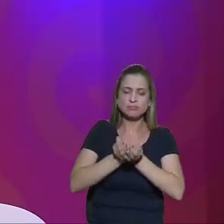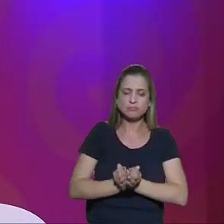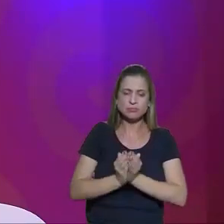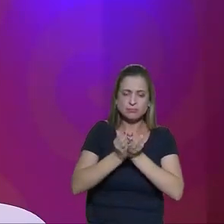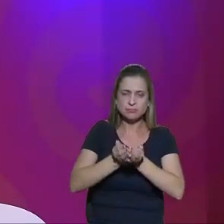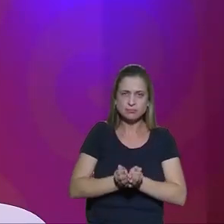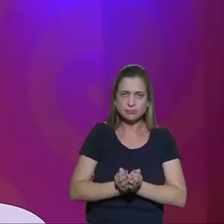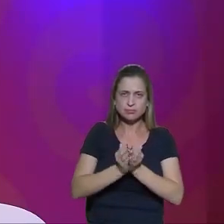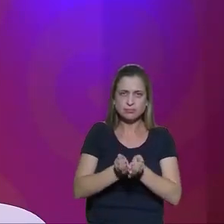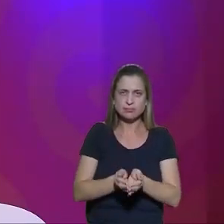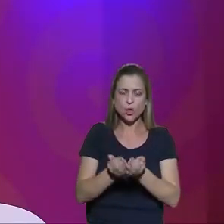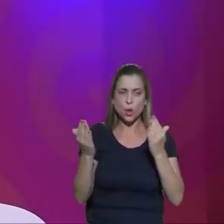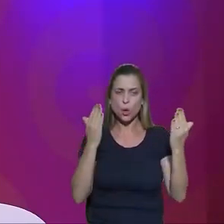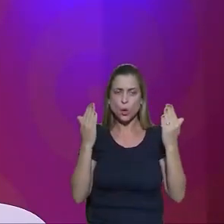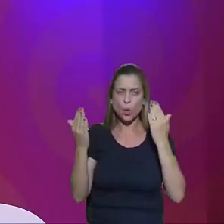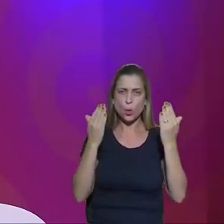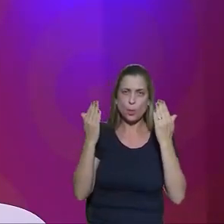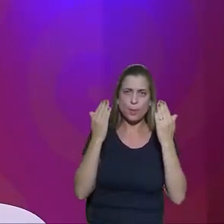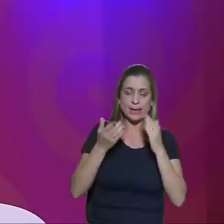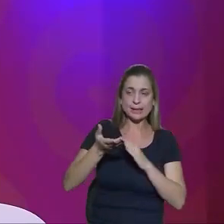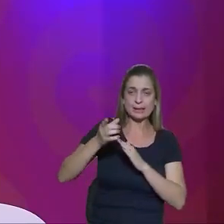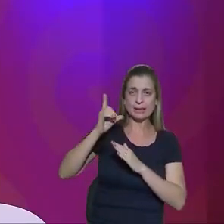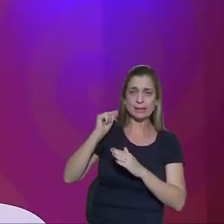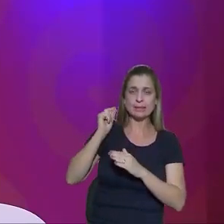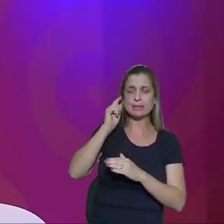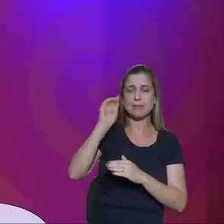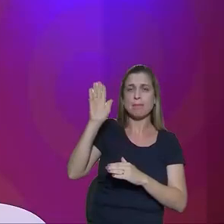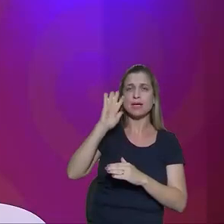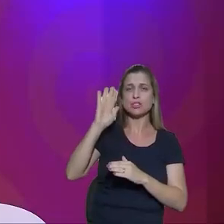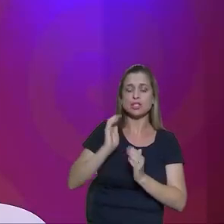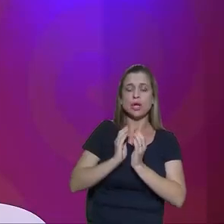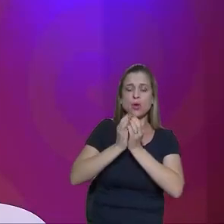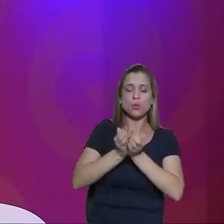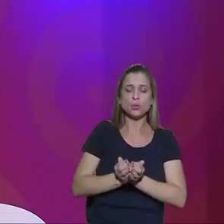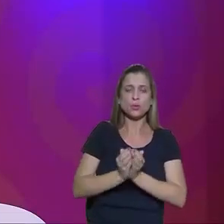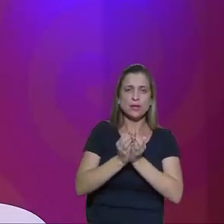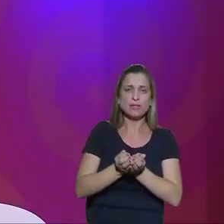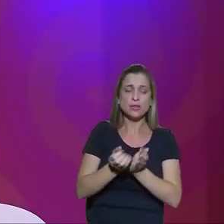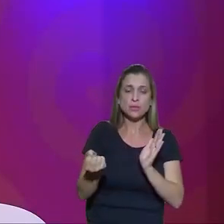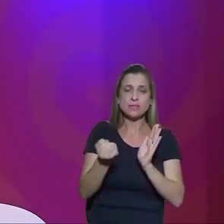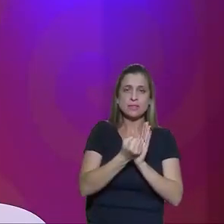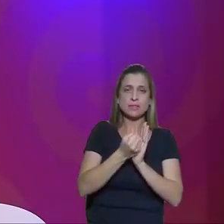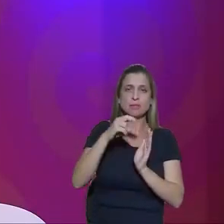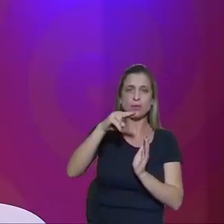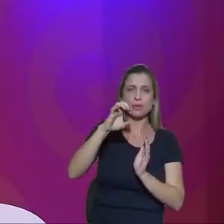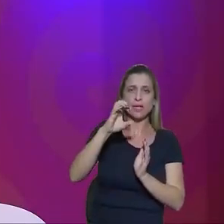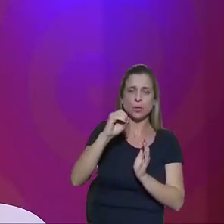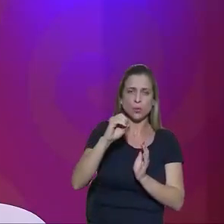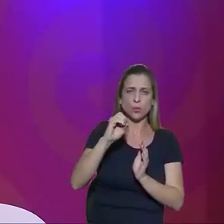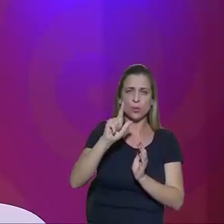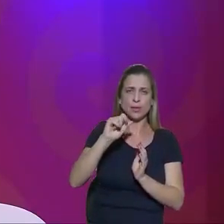Nessa comparação, como já disse antes, tendo a imaginar o navio tumbeiro como símbolo do neoliberalismo rentista do século